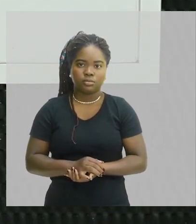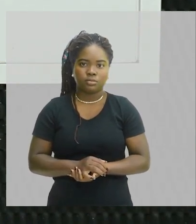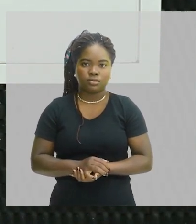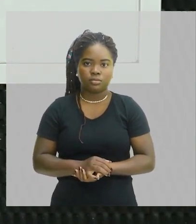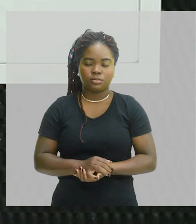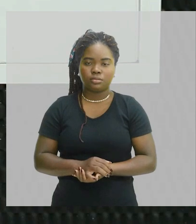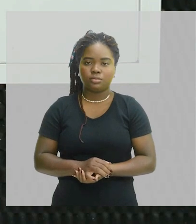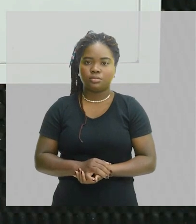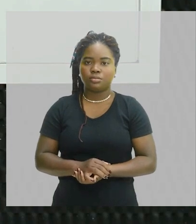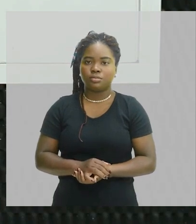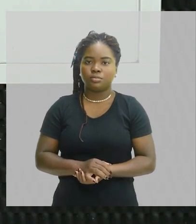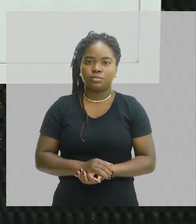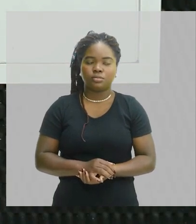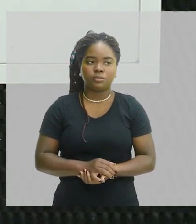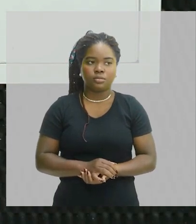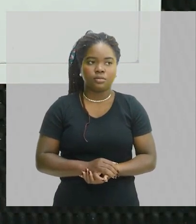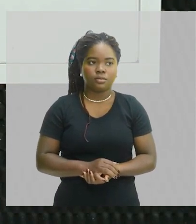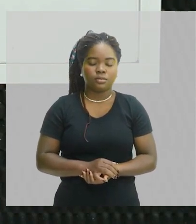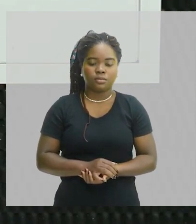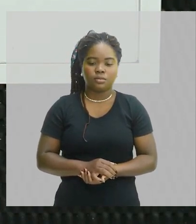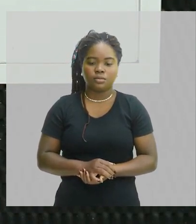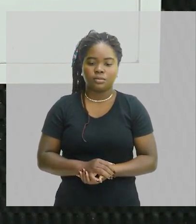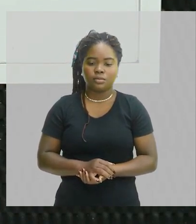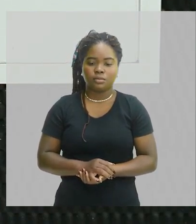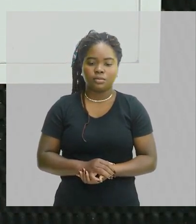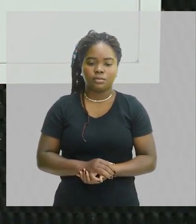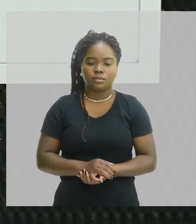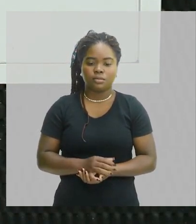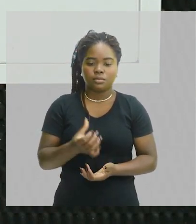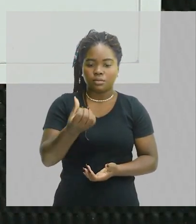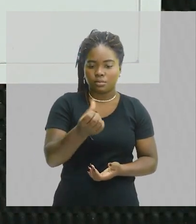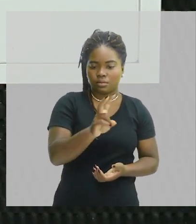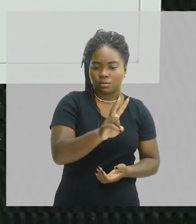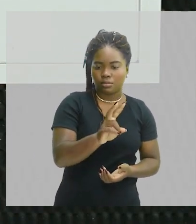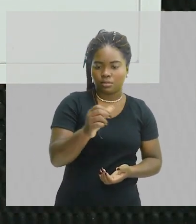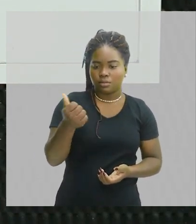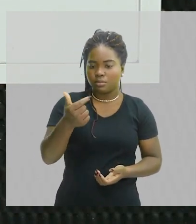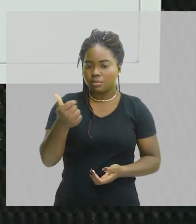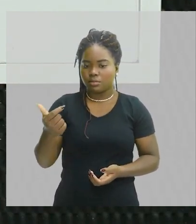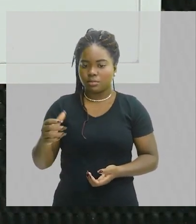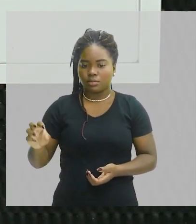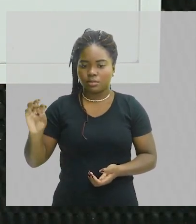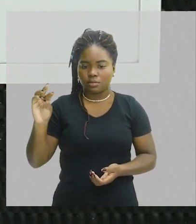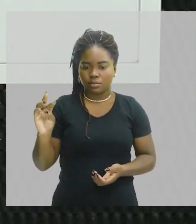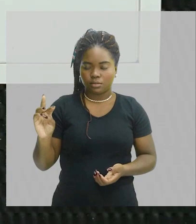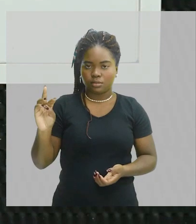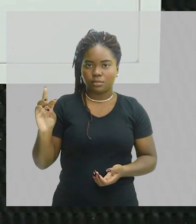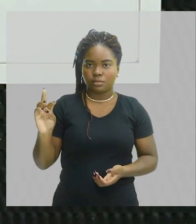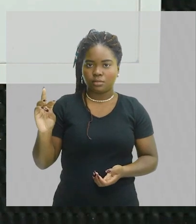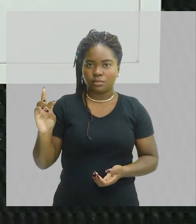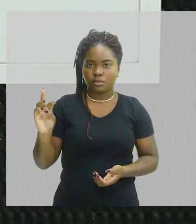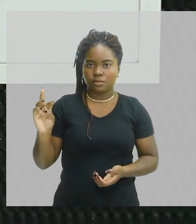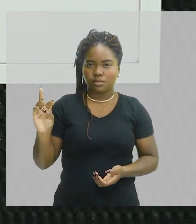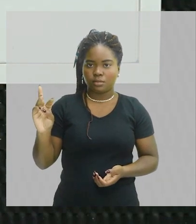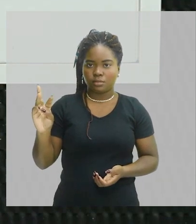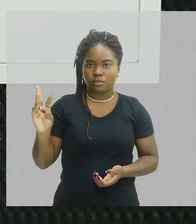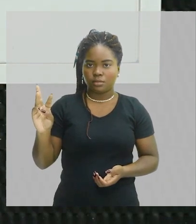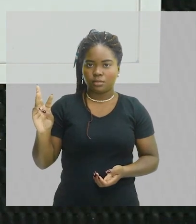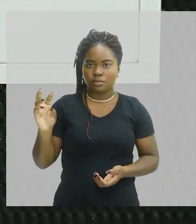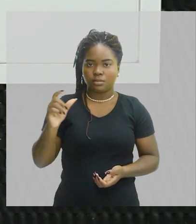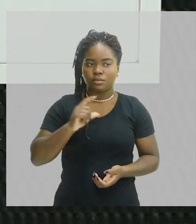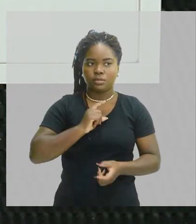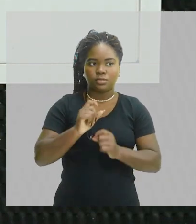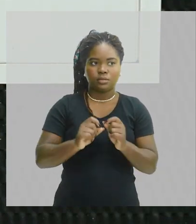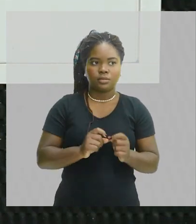6 volts e 12 watts. Então nós temos a